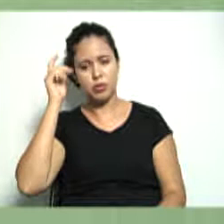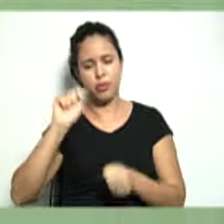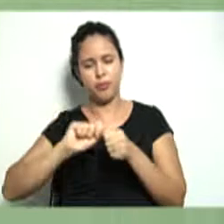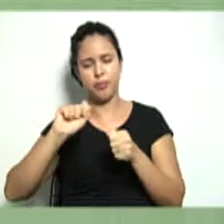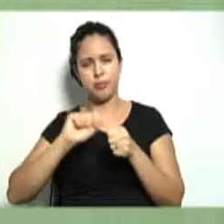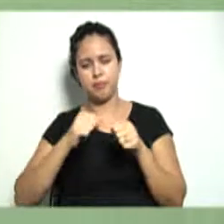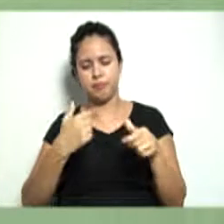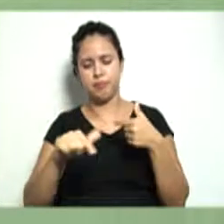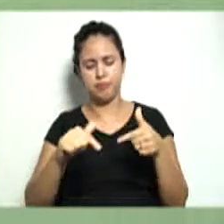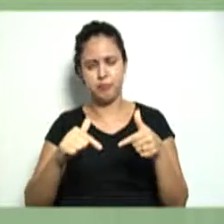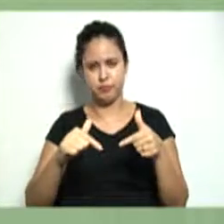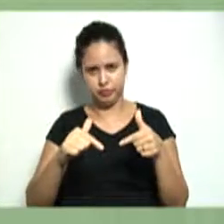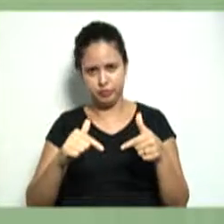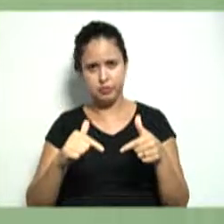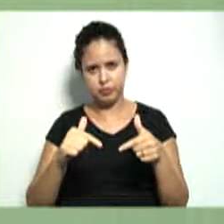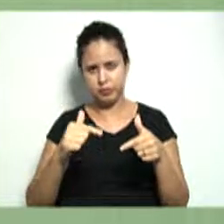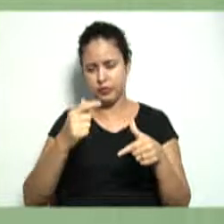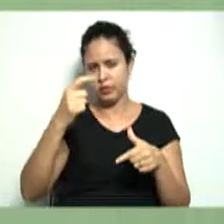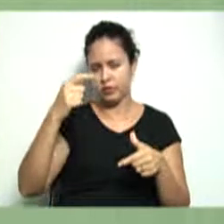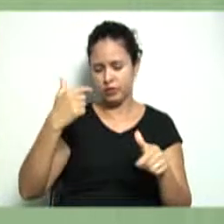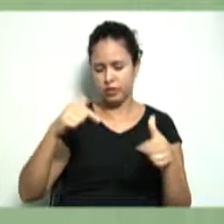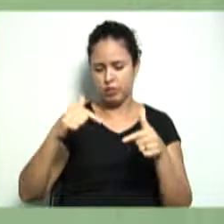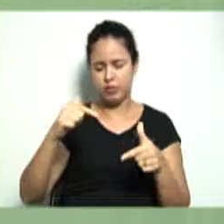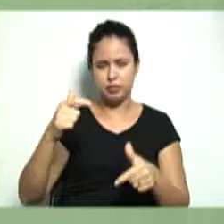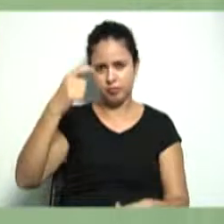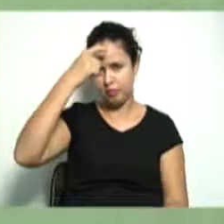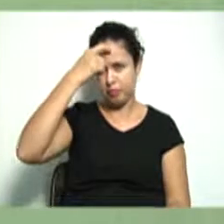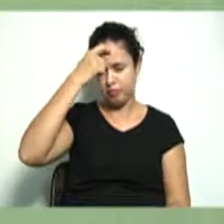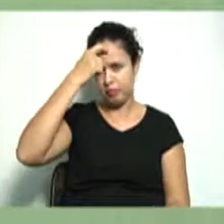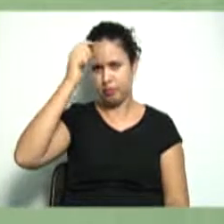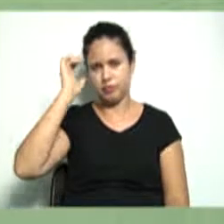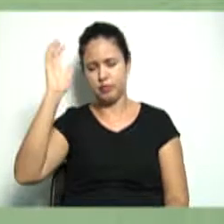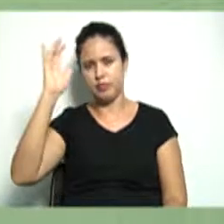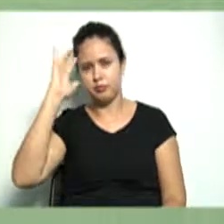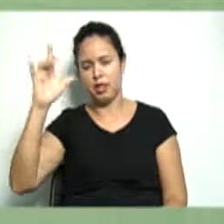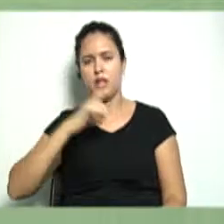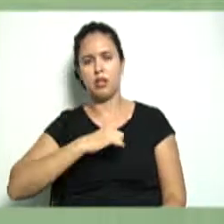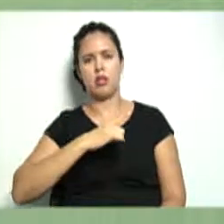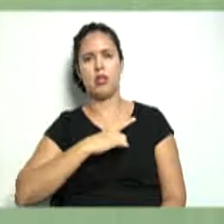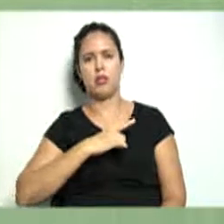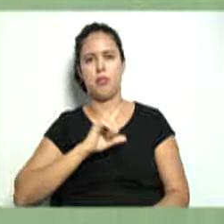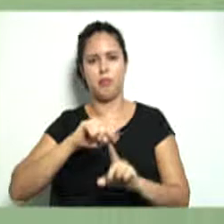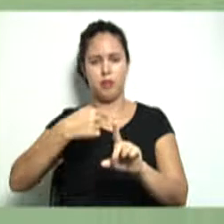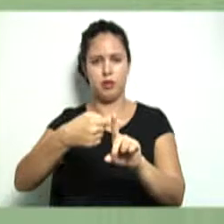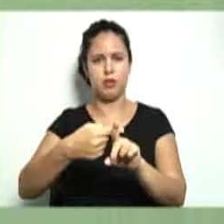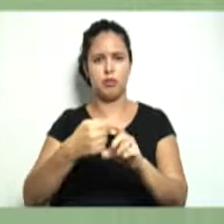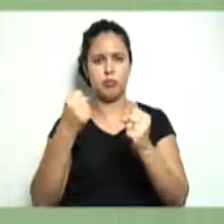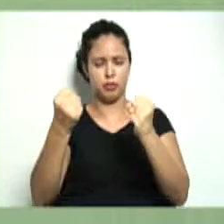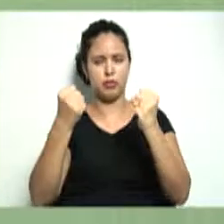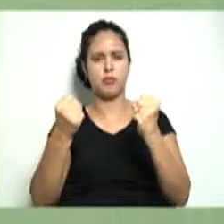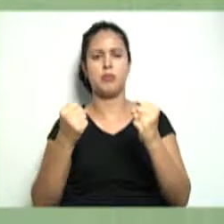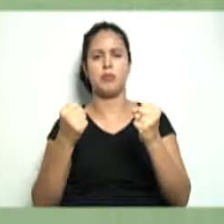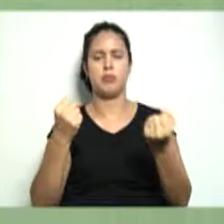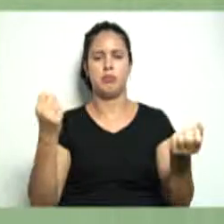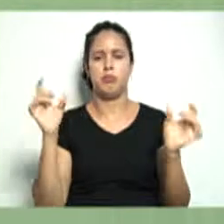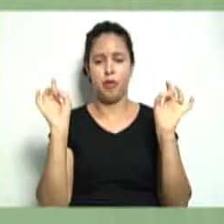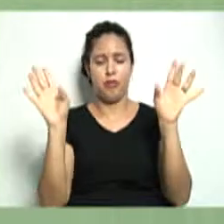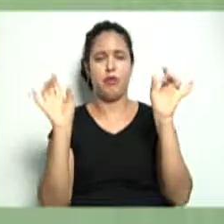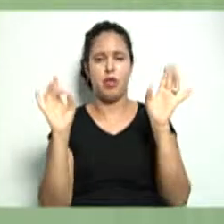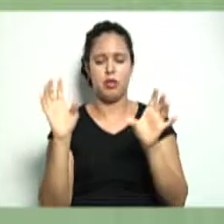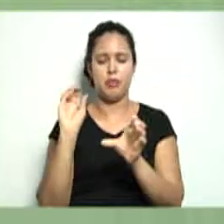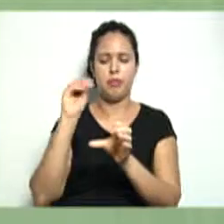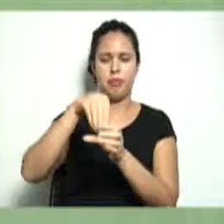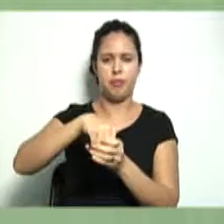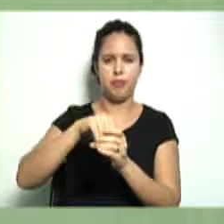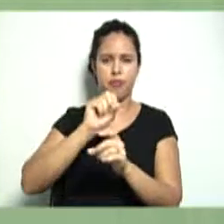trabalho têm mais poder e privilégios dentro da sociedade. Então, não é que um trabalho,